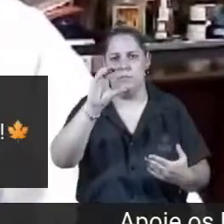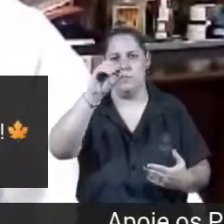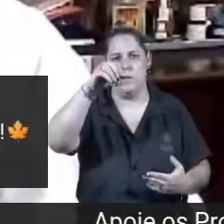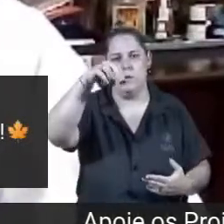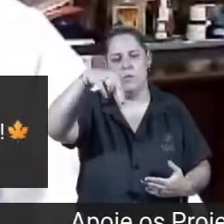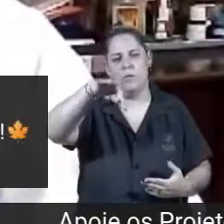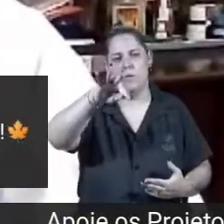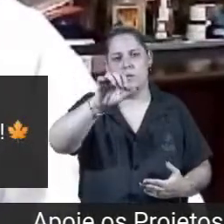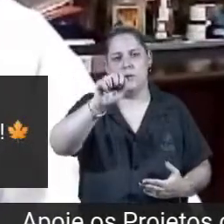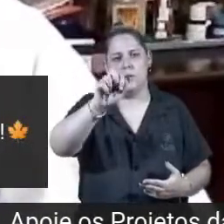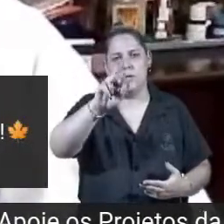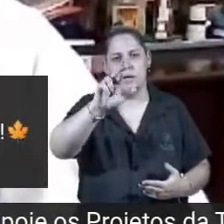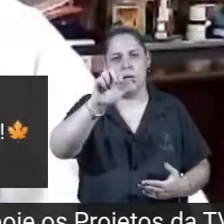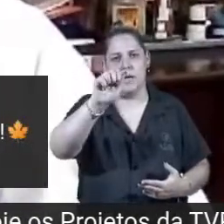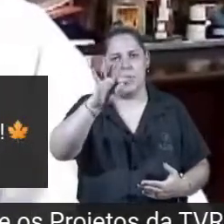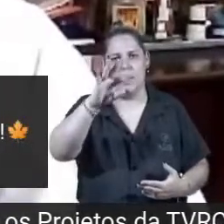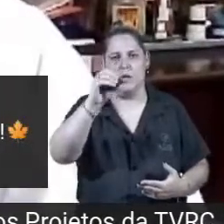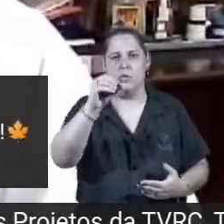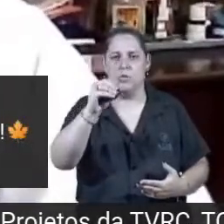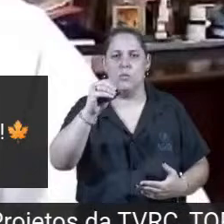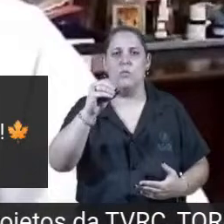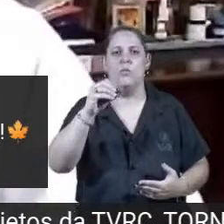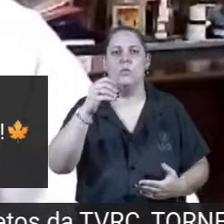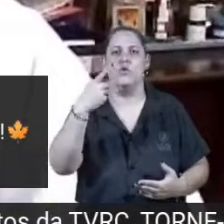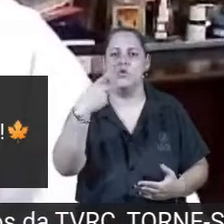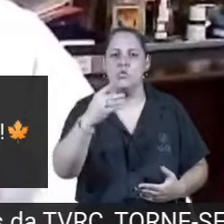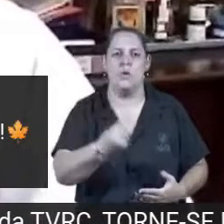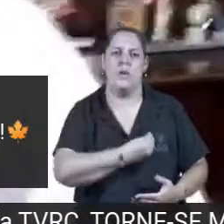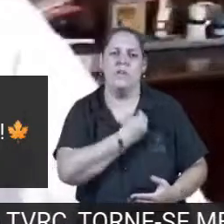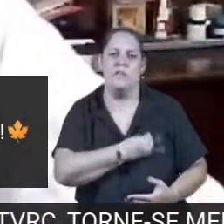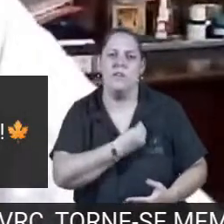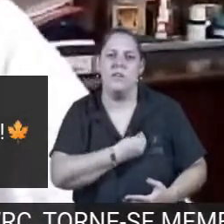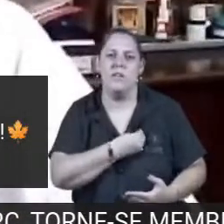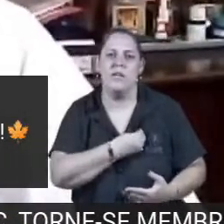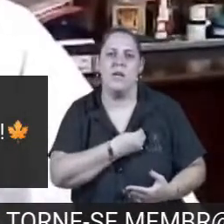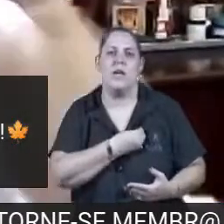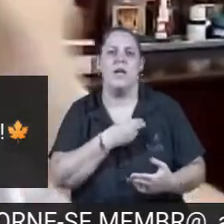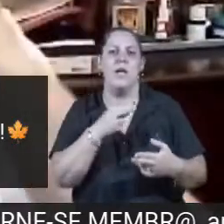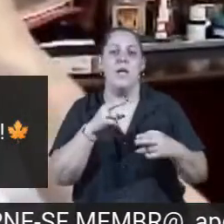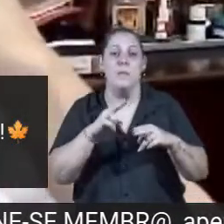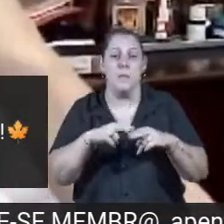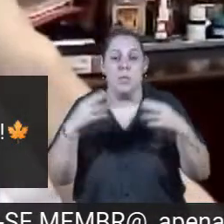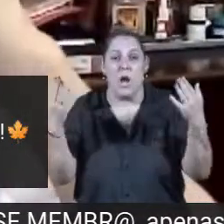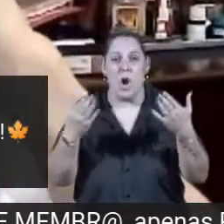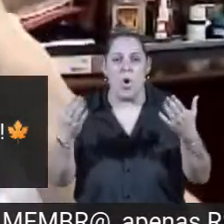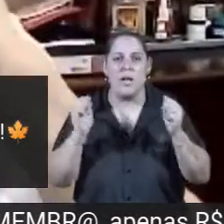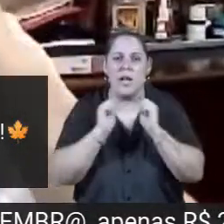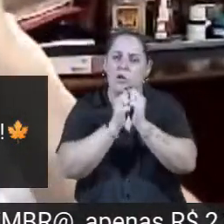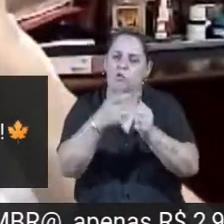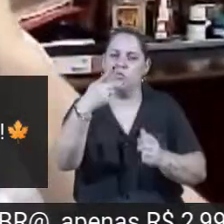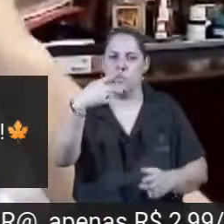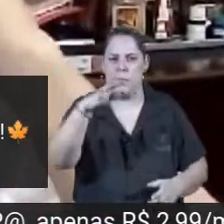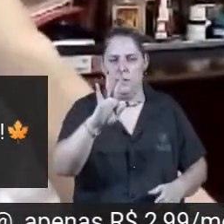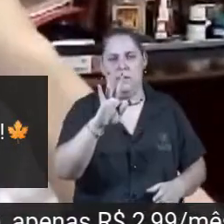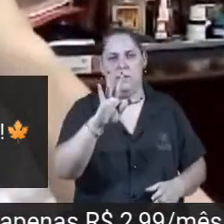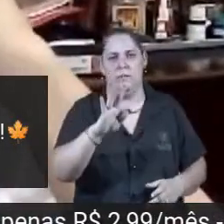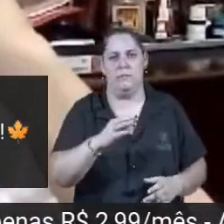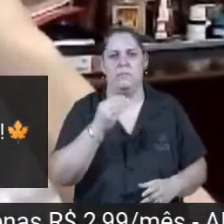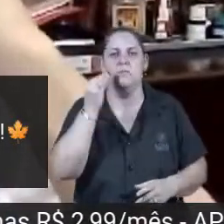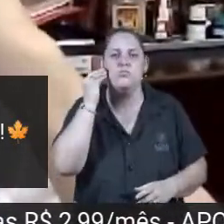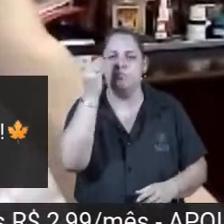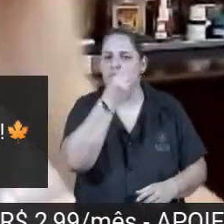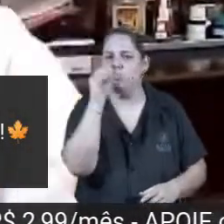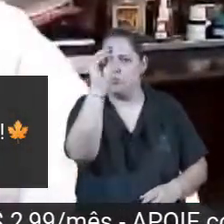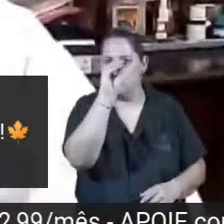Contarato, por você existir e por você agora fazer parte do nosso partido. Beijão